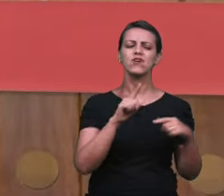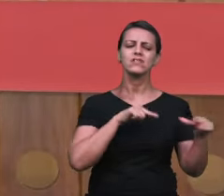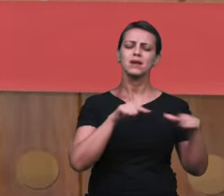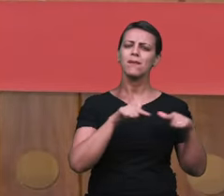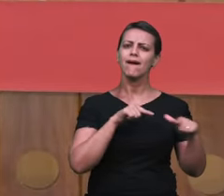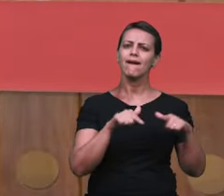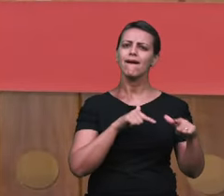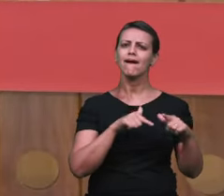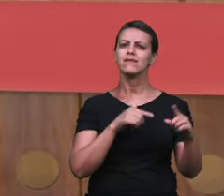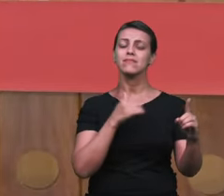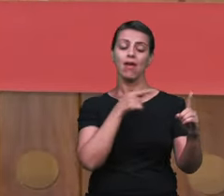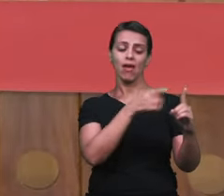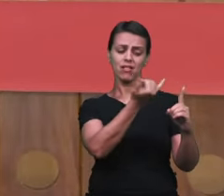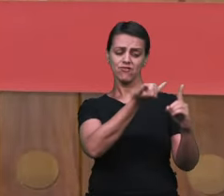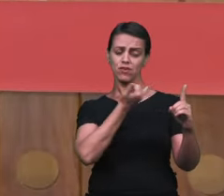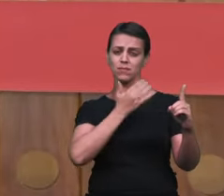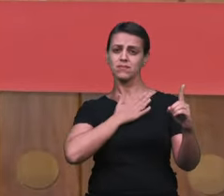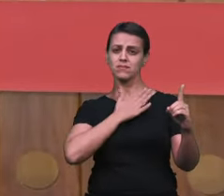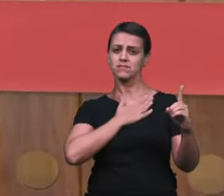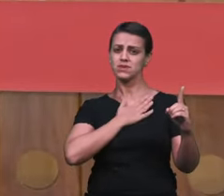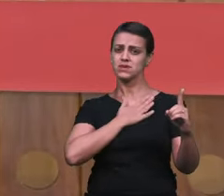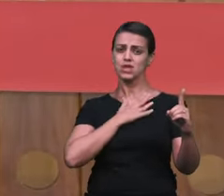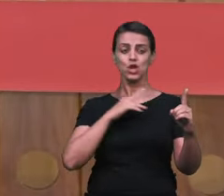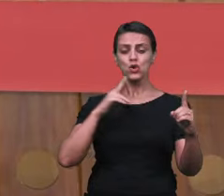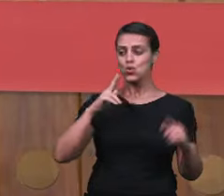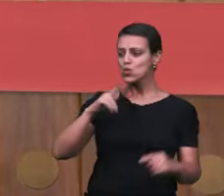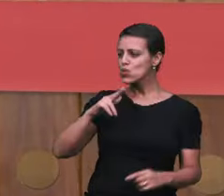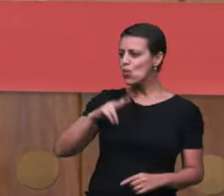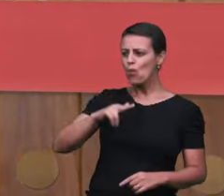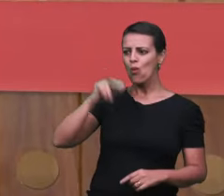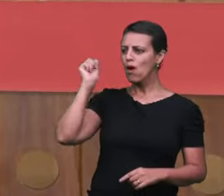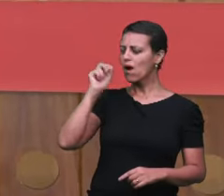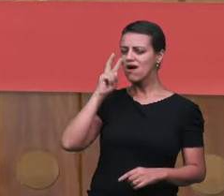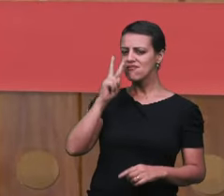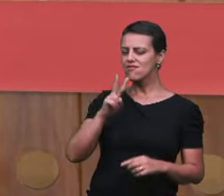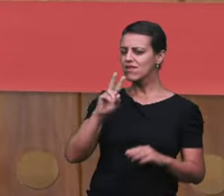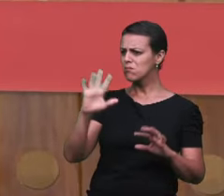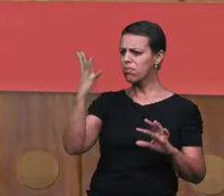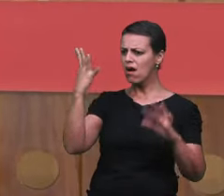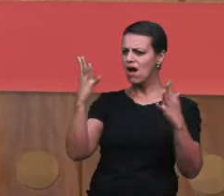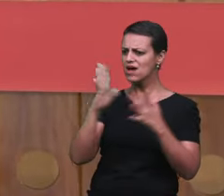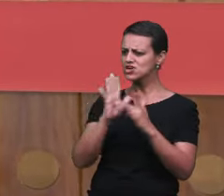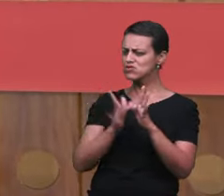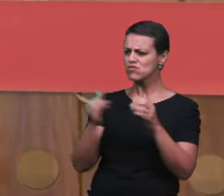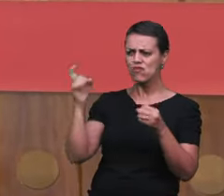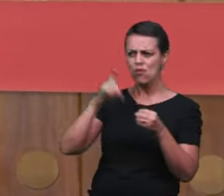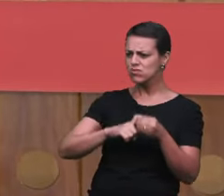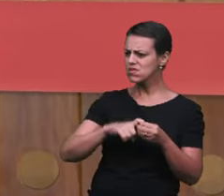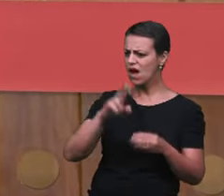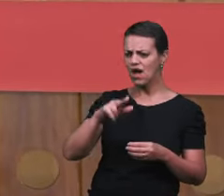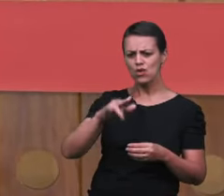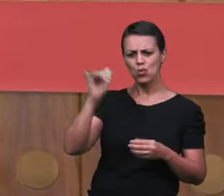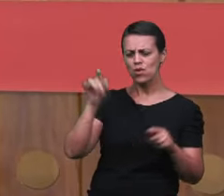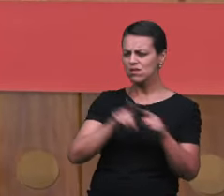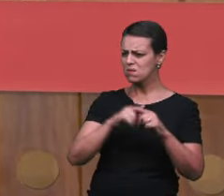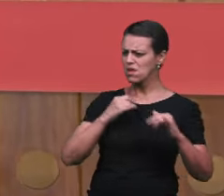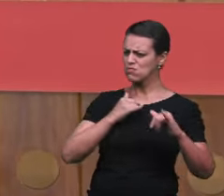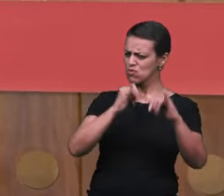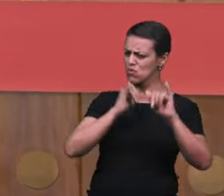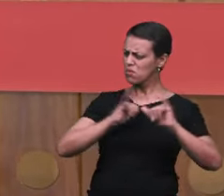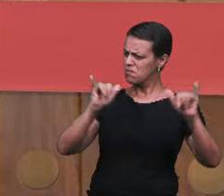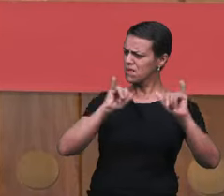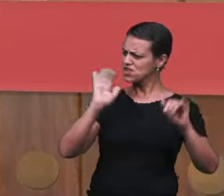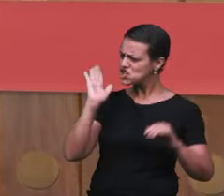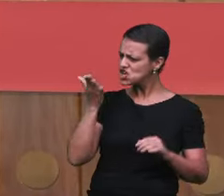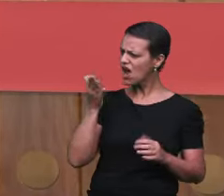contou que nunca tinha ouvido falar dos sinais da volta de Jesus e das trombetas que já tocaram. E disse que esse